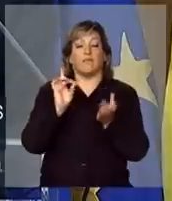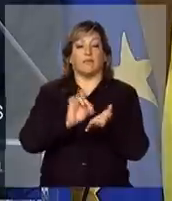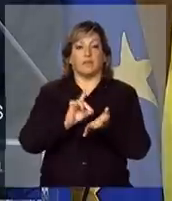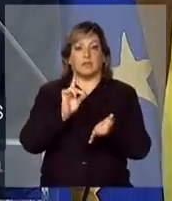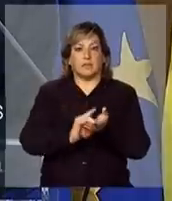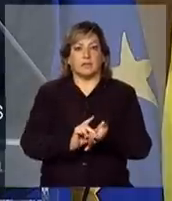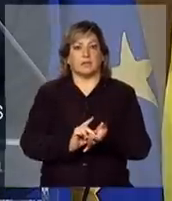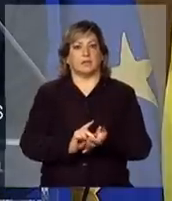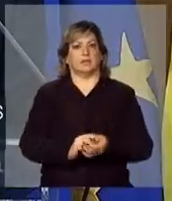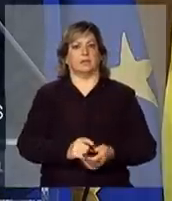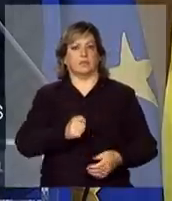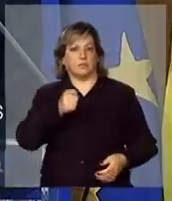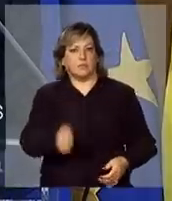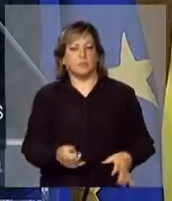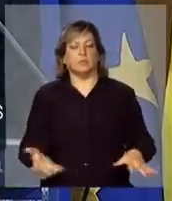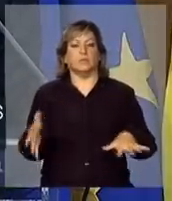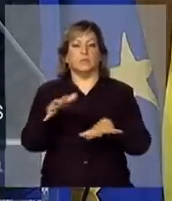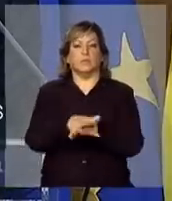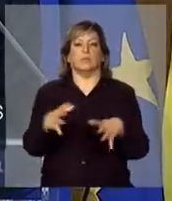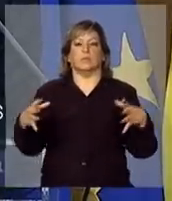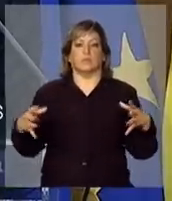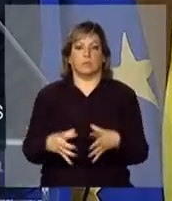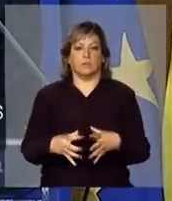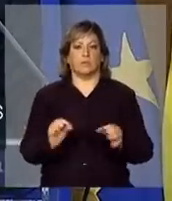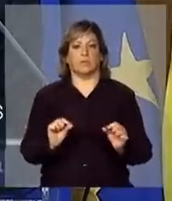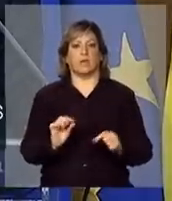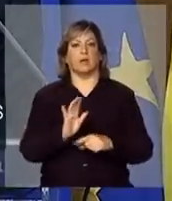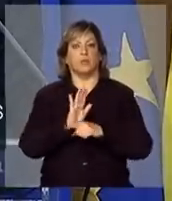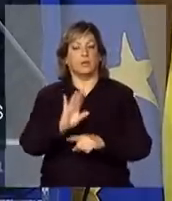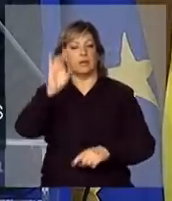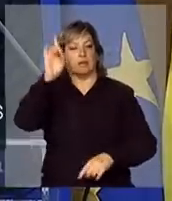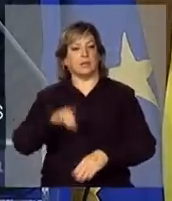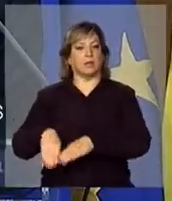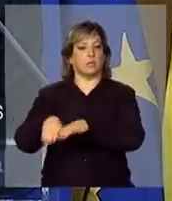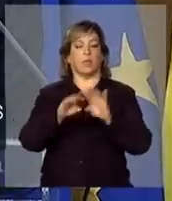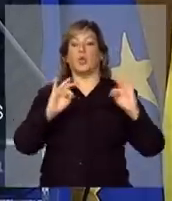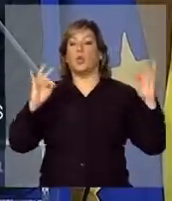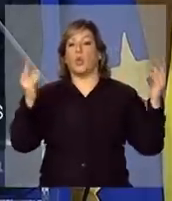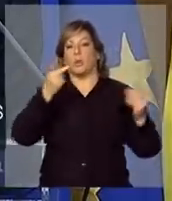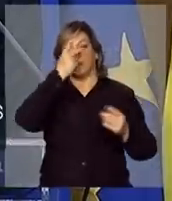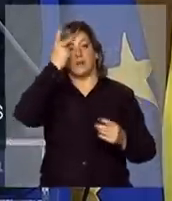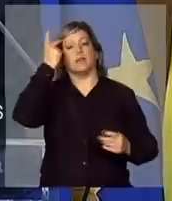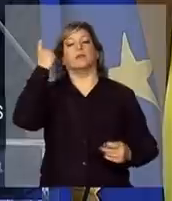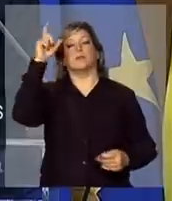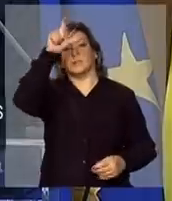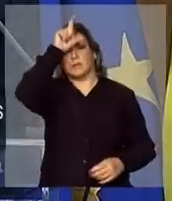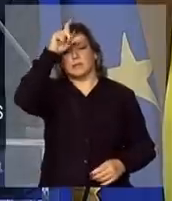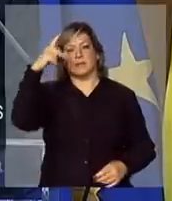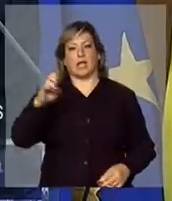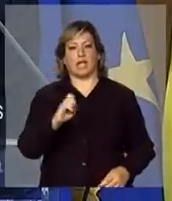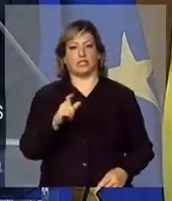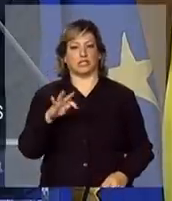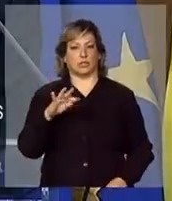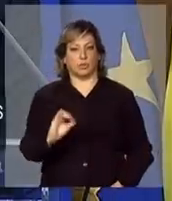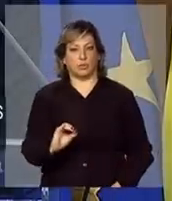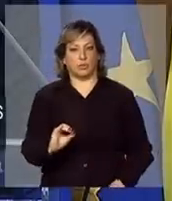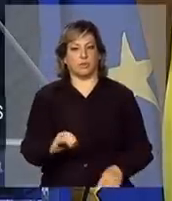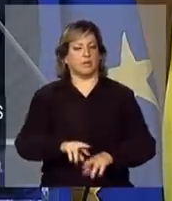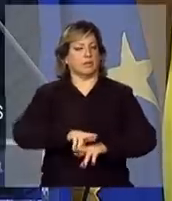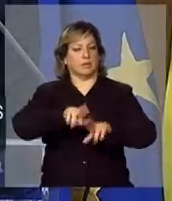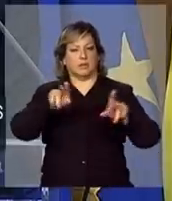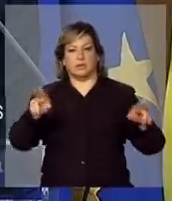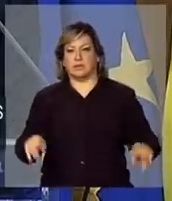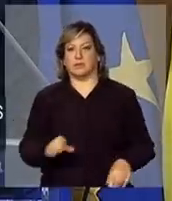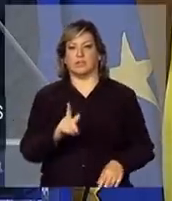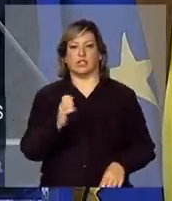verdadeiramente includente, inclusivo, que, por sua vez, leve a um Egito democrático para todos os egípcios, independentemente de gênero e de